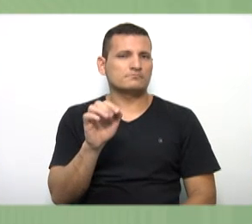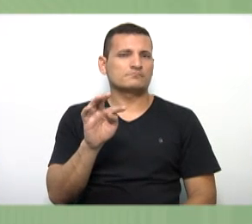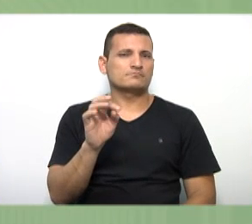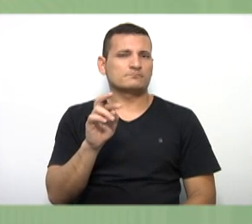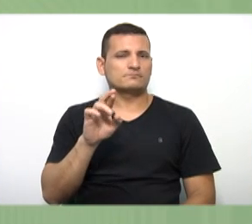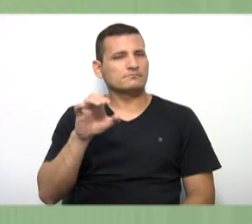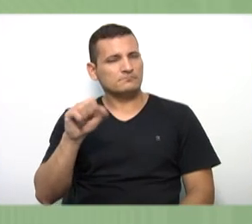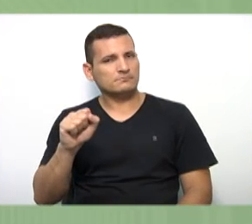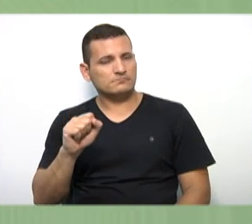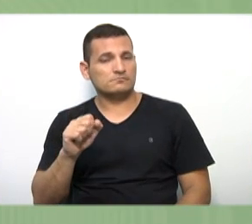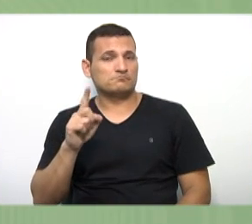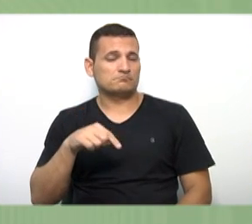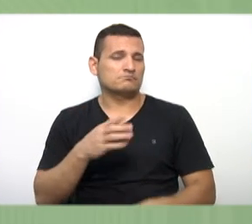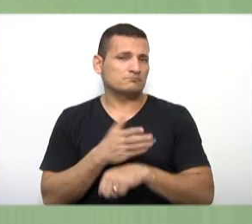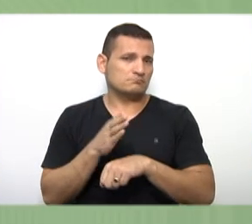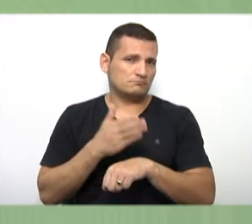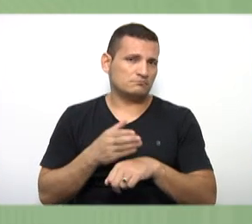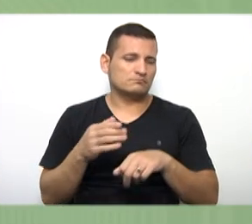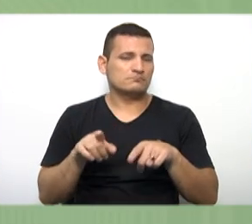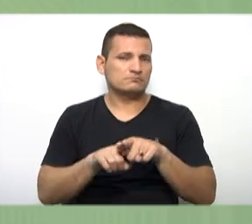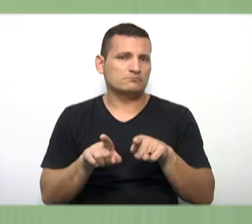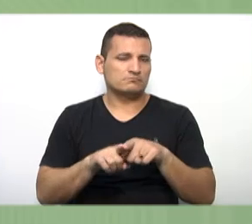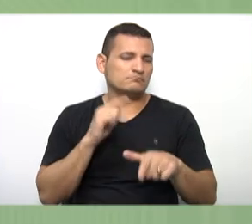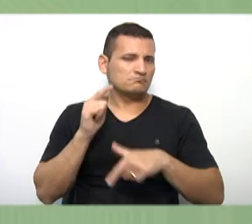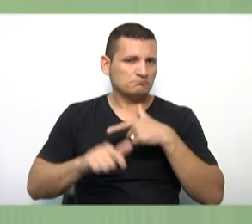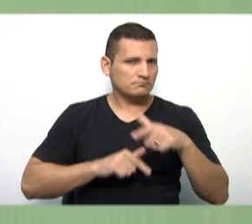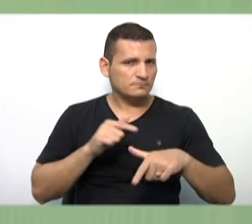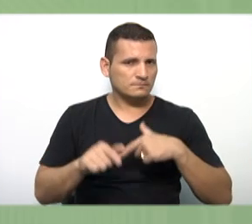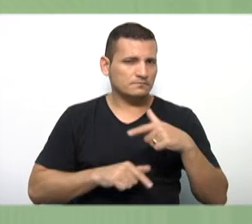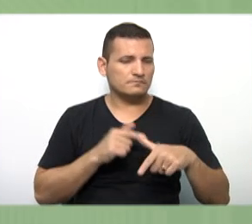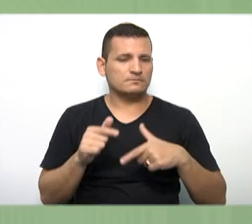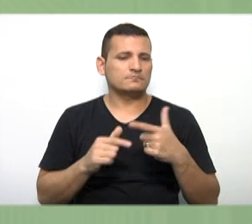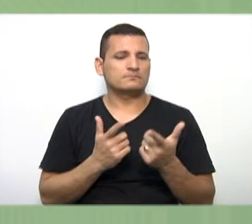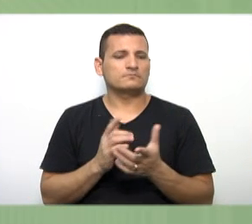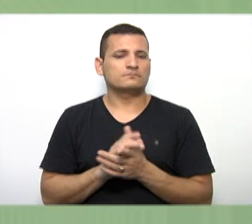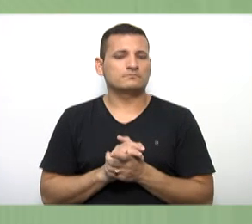práticas e operacionais que os colaboradores